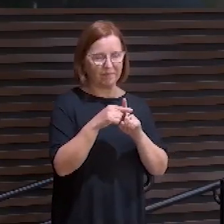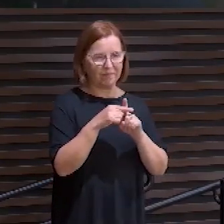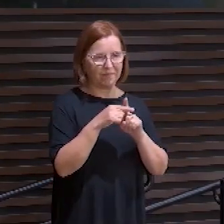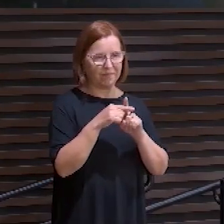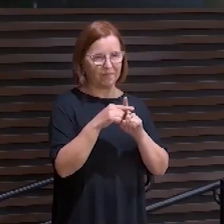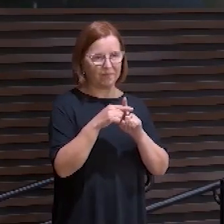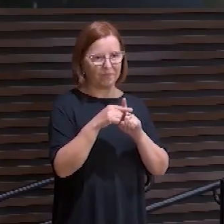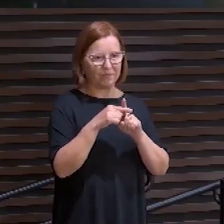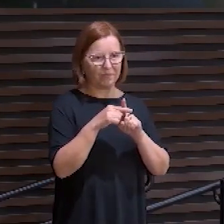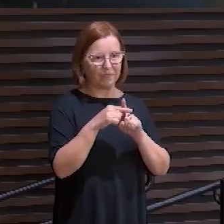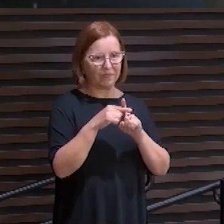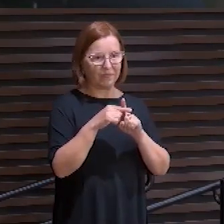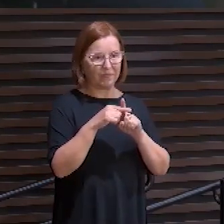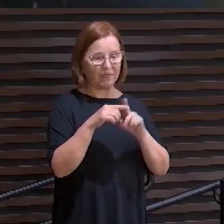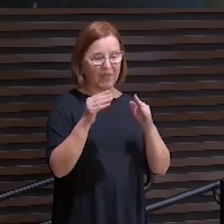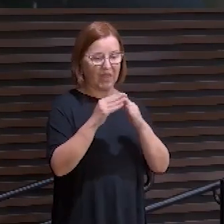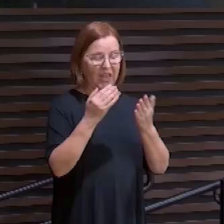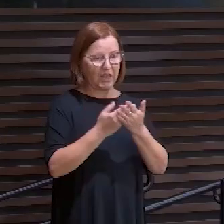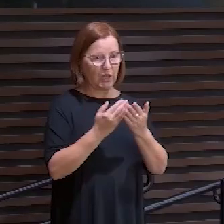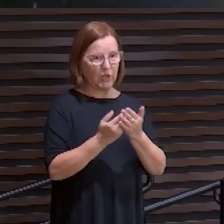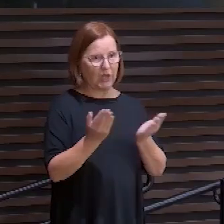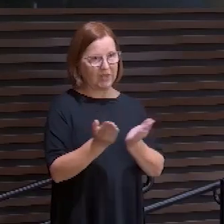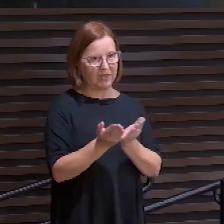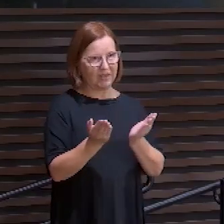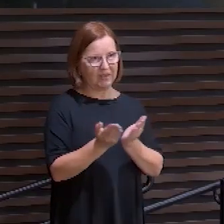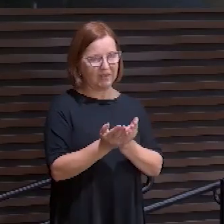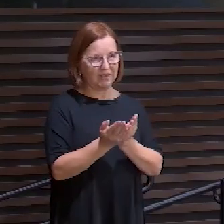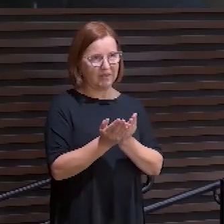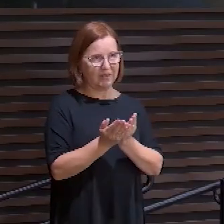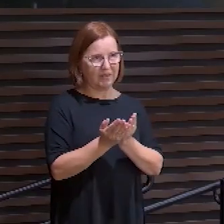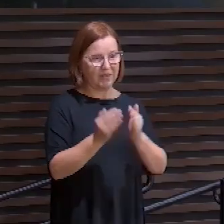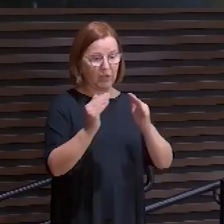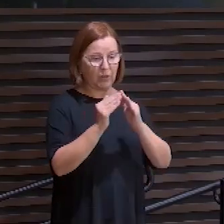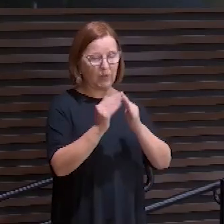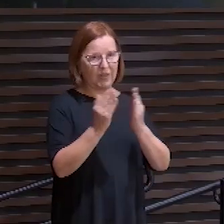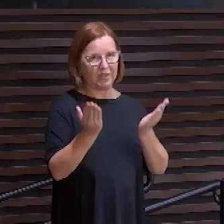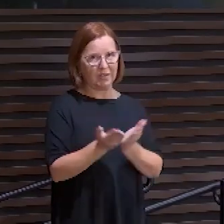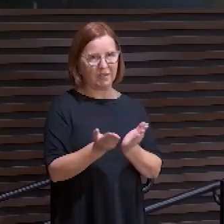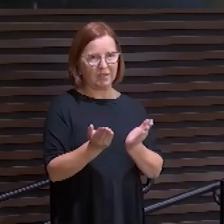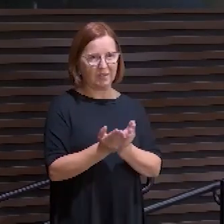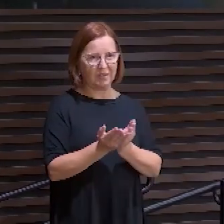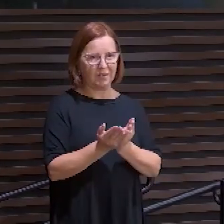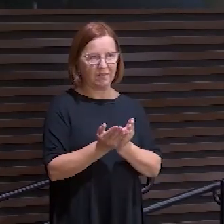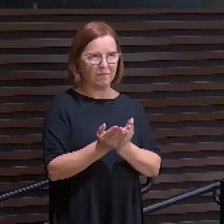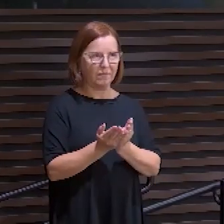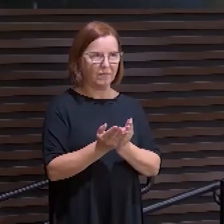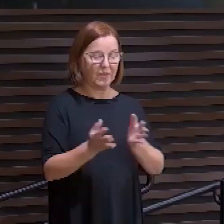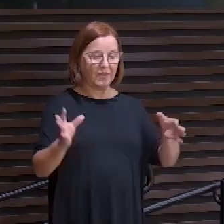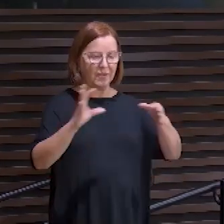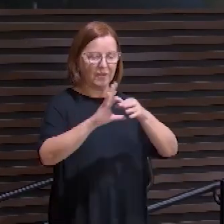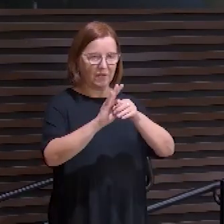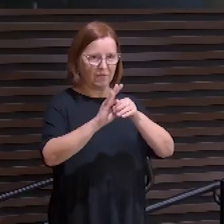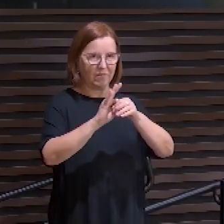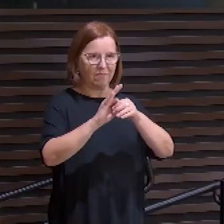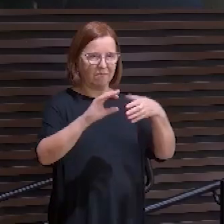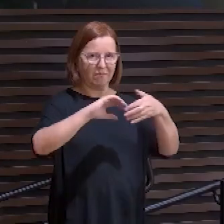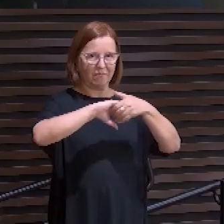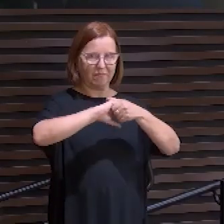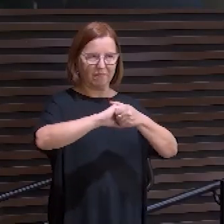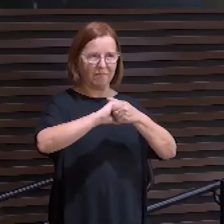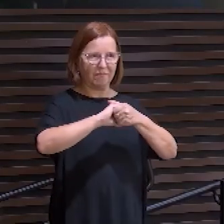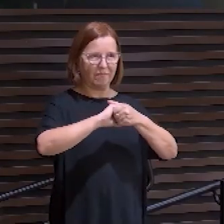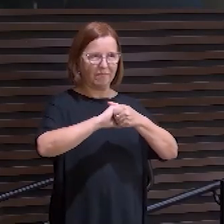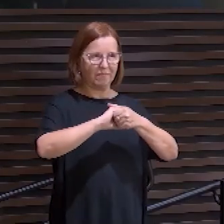a escola cristã e o lar cristão se unam de mãos dadas na